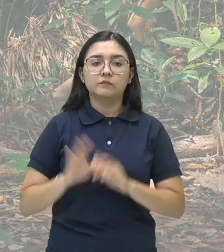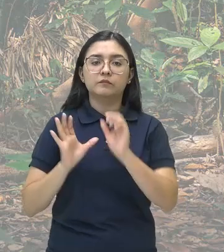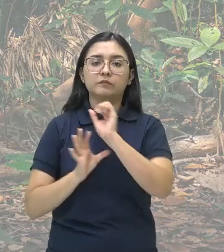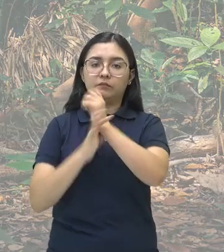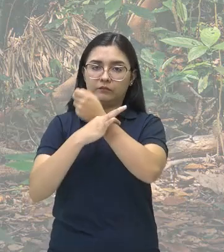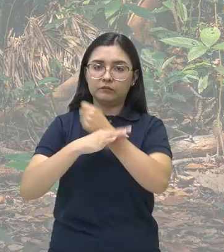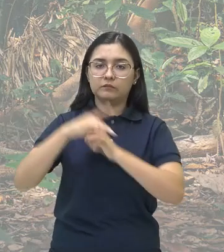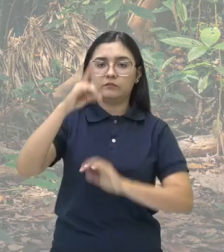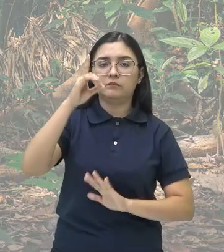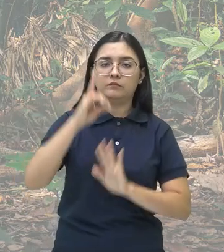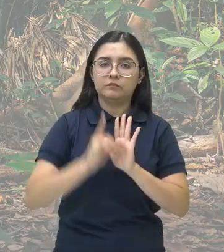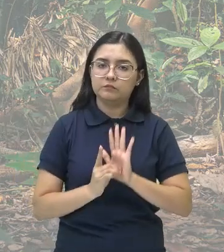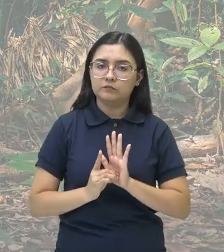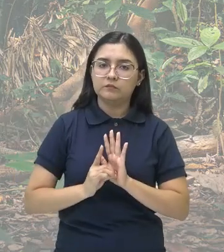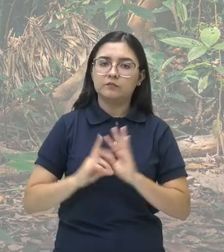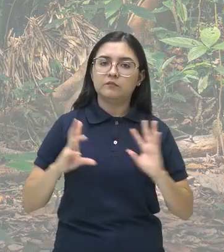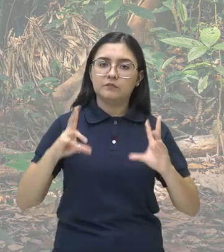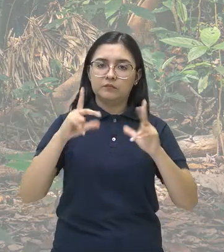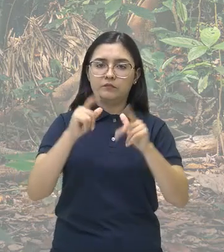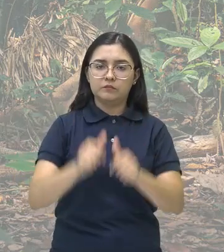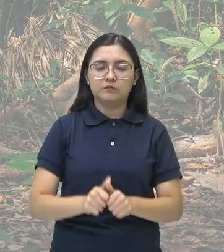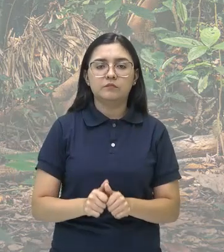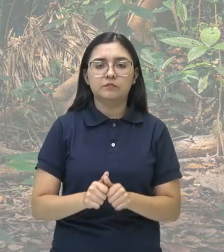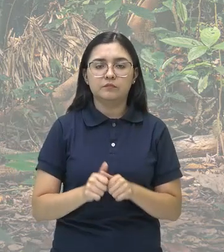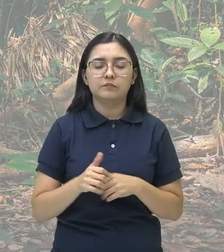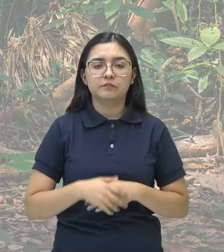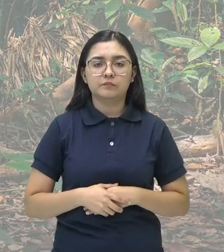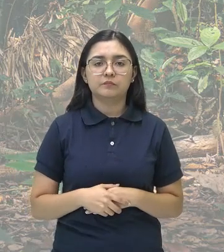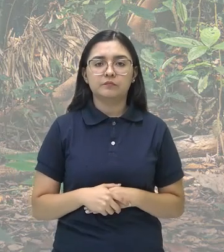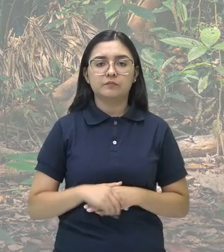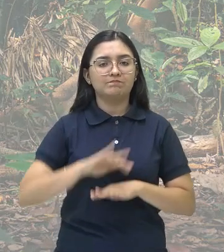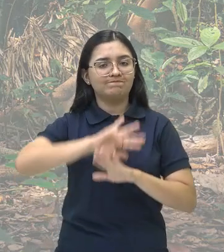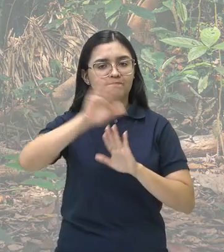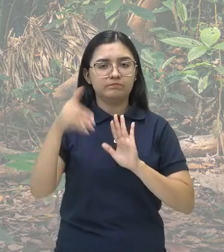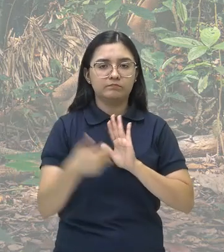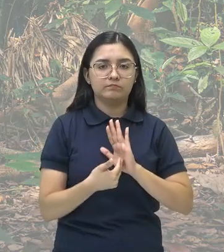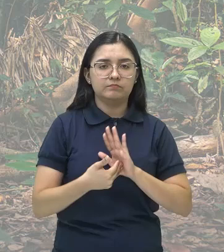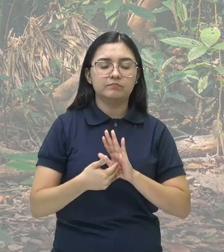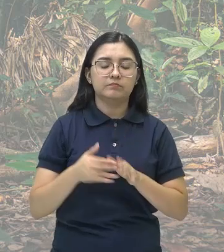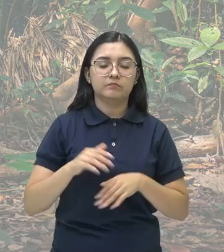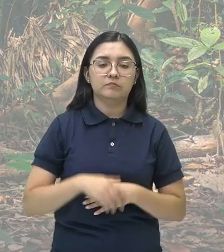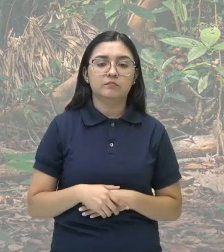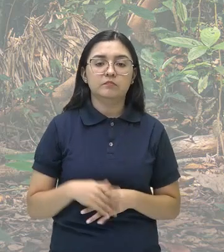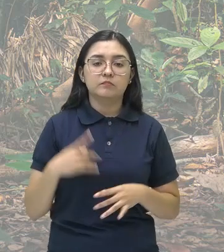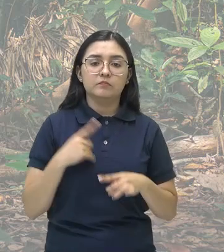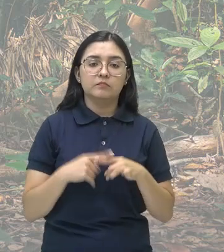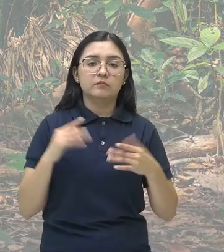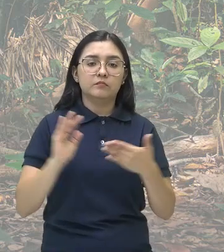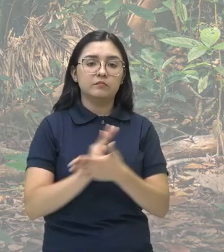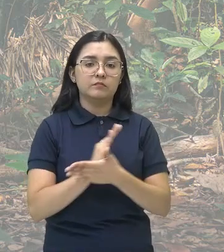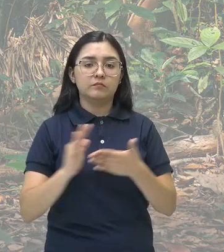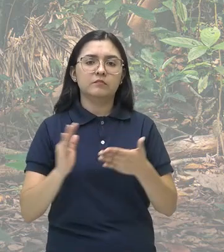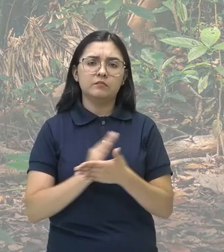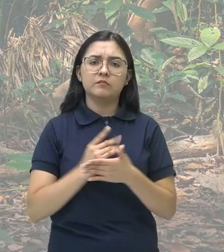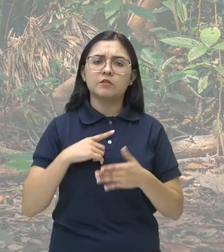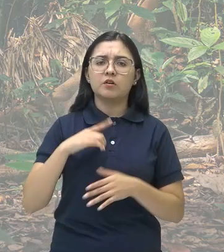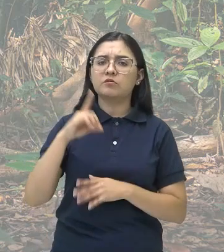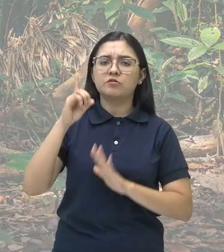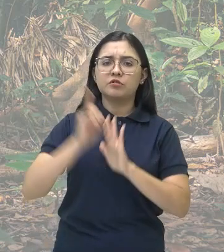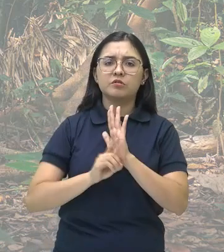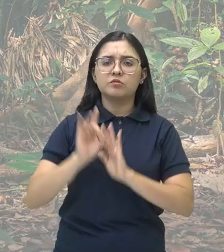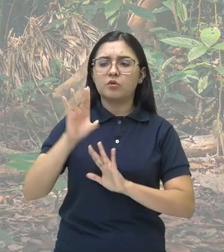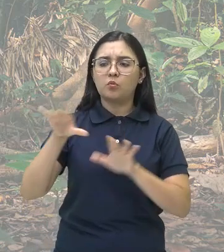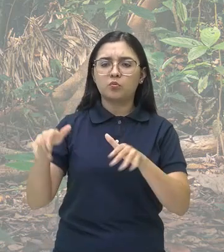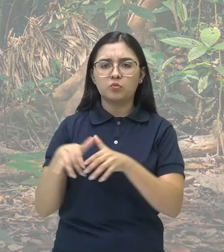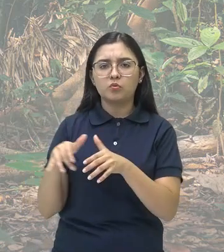um direito para todos, tá? Nós estamos batendo muito nessa tecla porque às vezes parece que é um direito só para alguns.